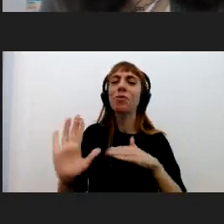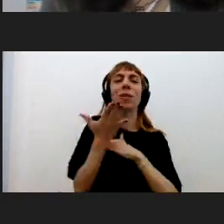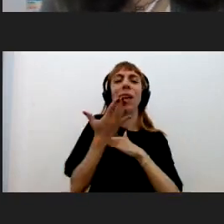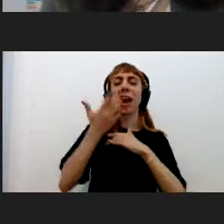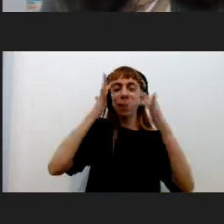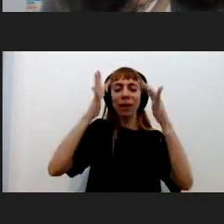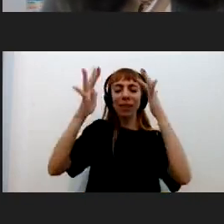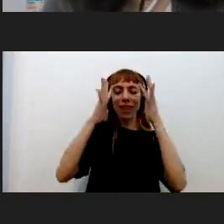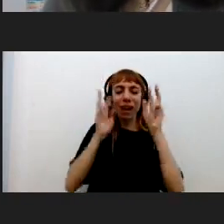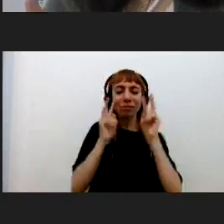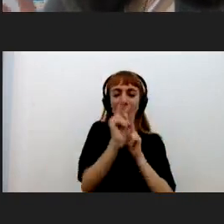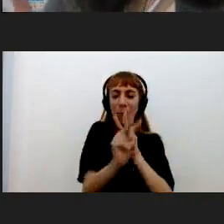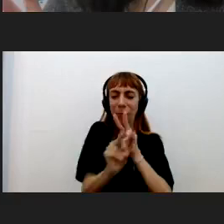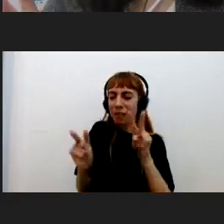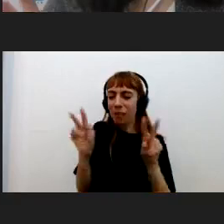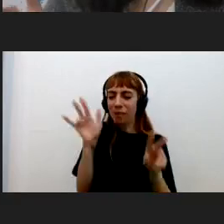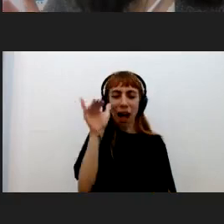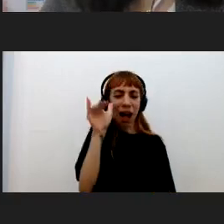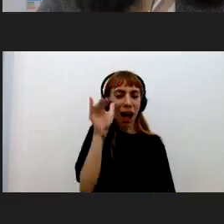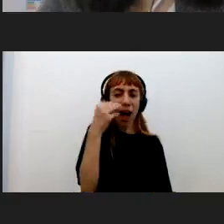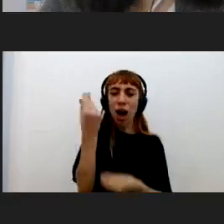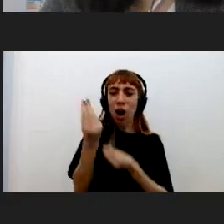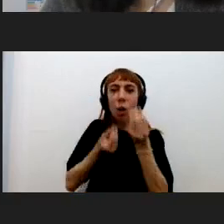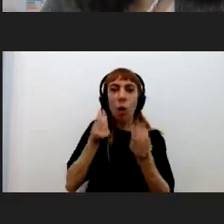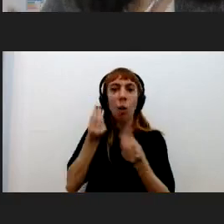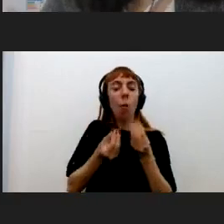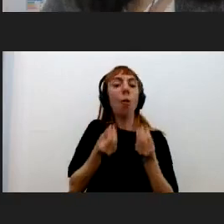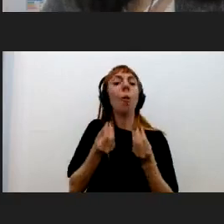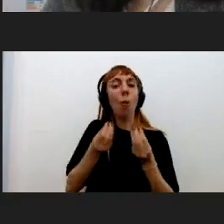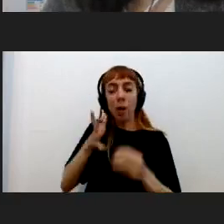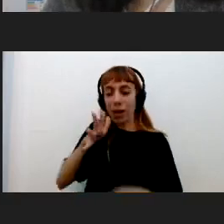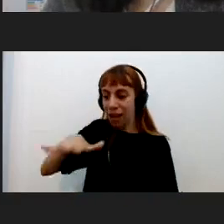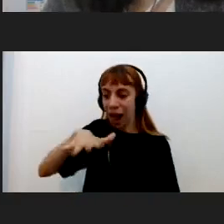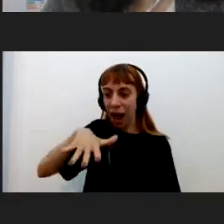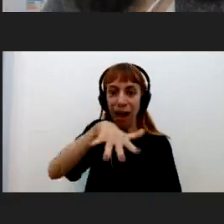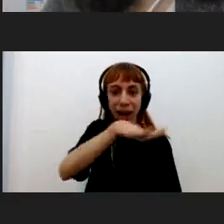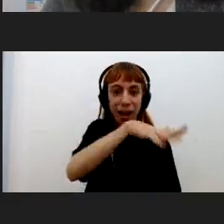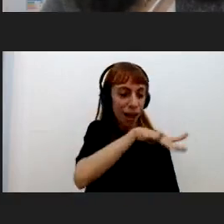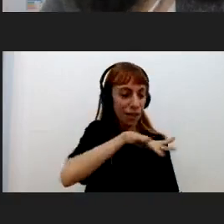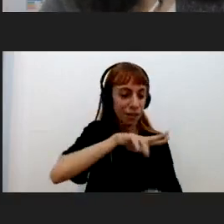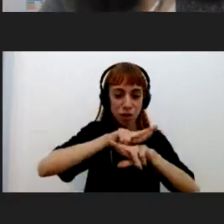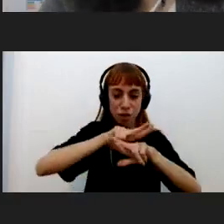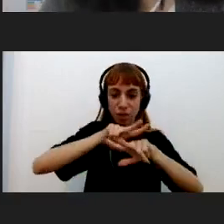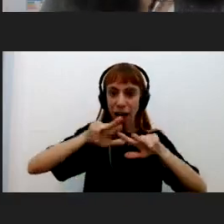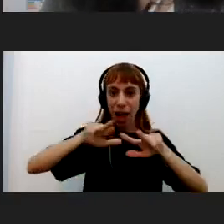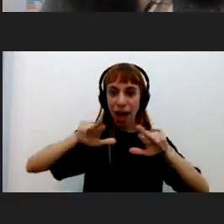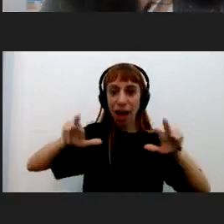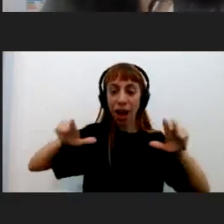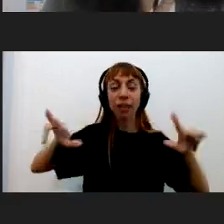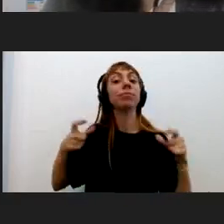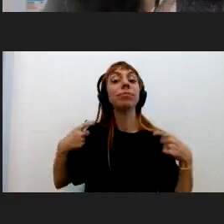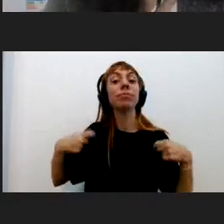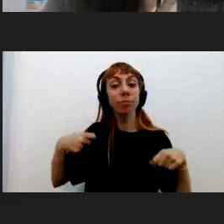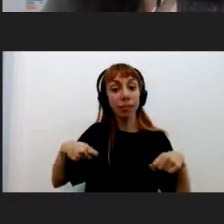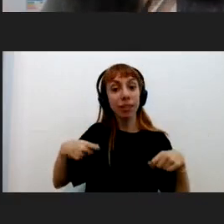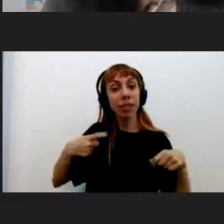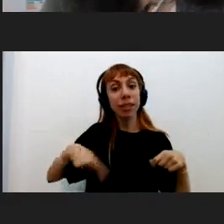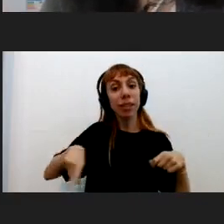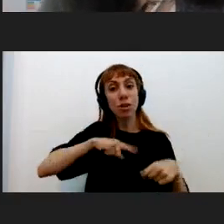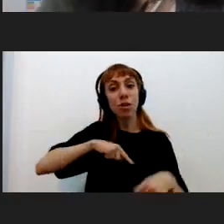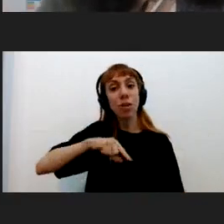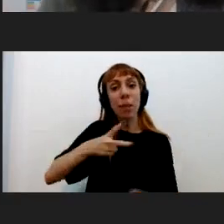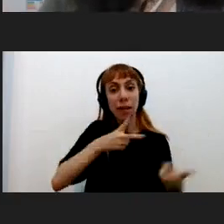importante que, mesmo em áreas diversas, mas que exista aí um denominador comum daquele profissional